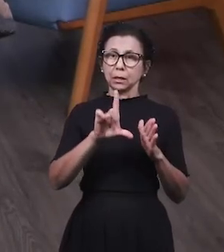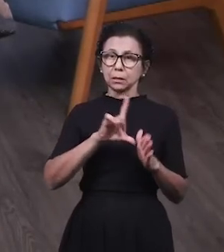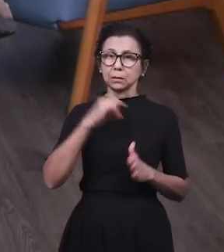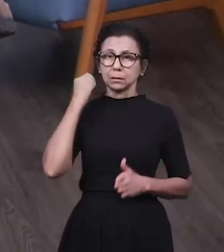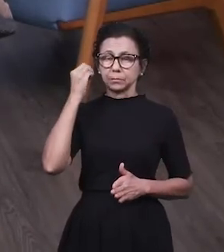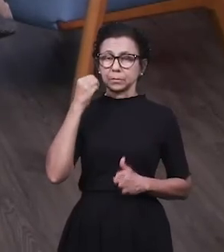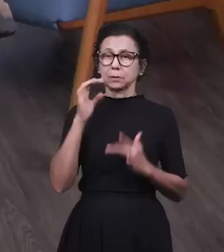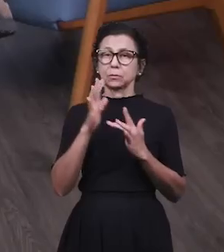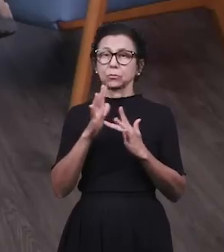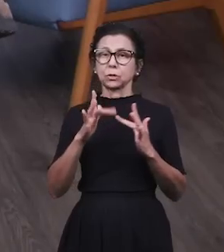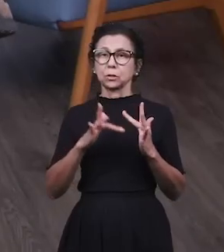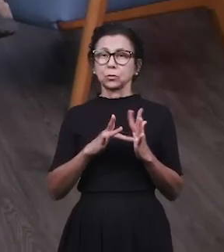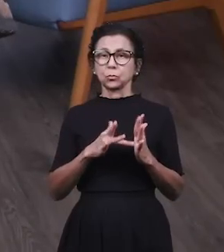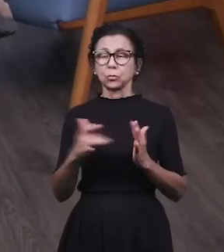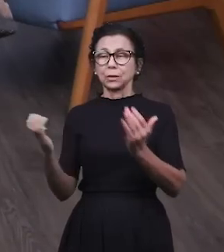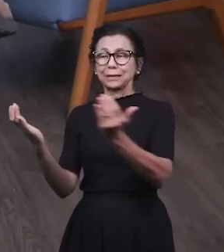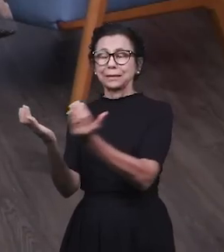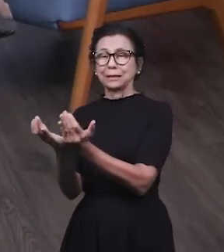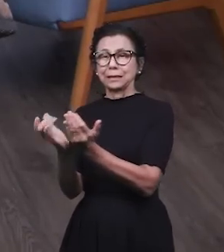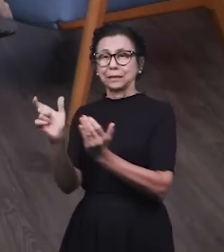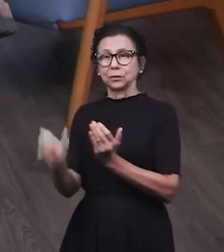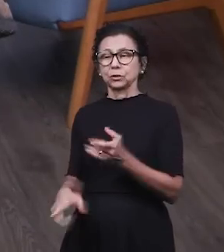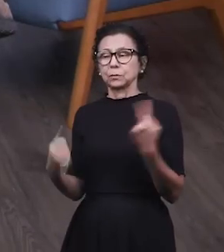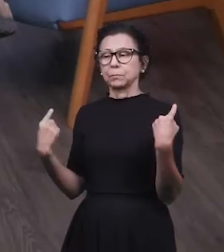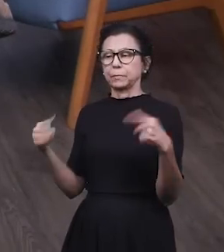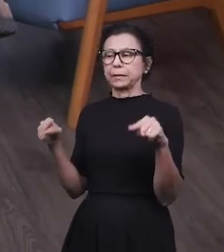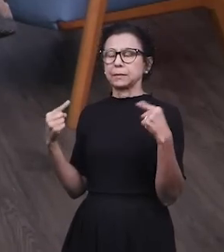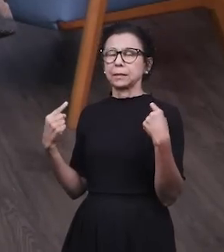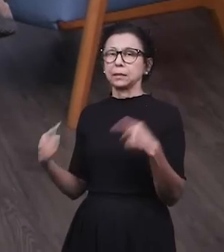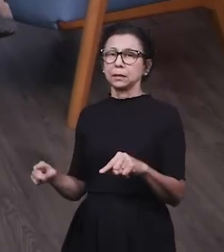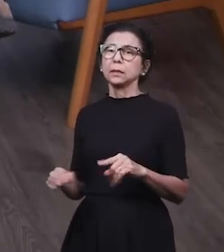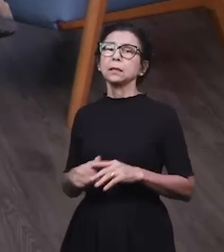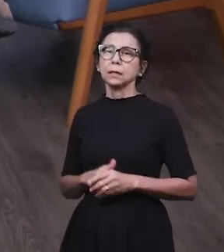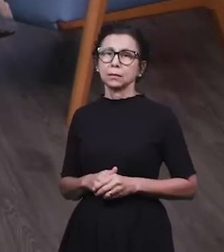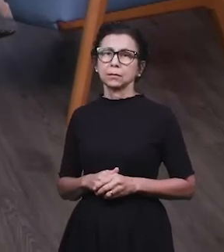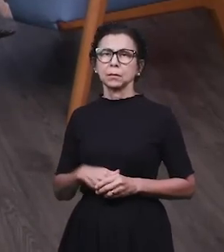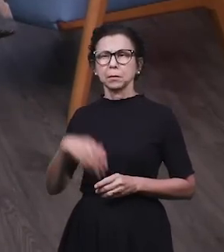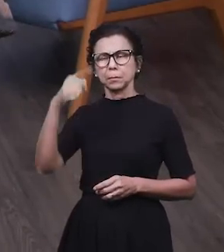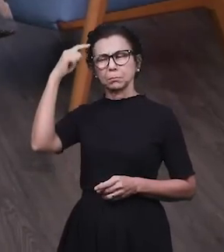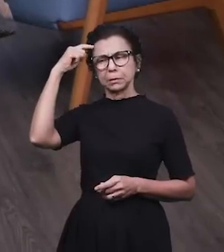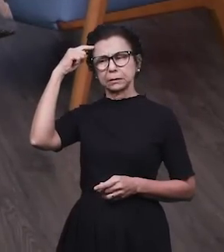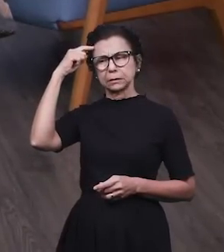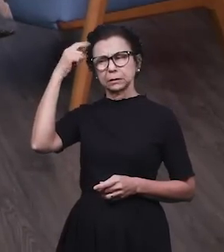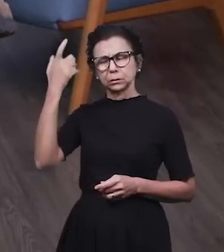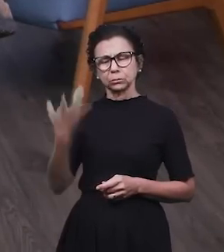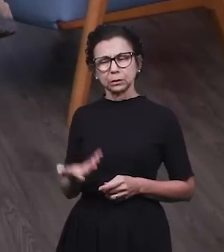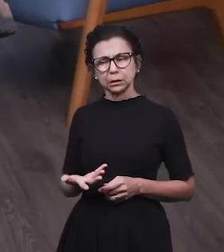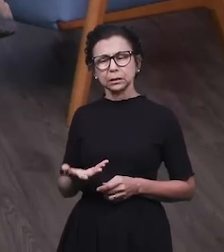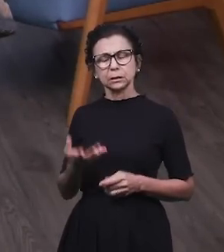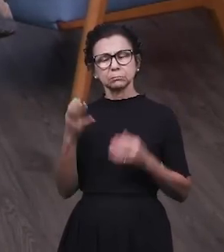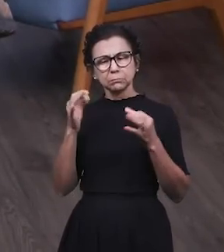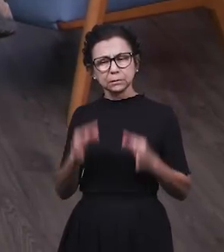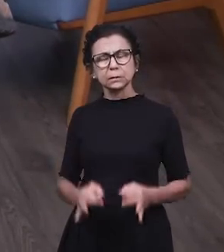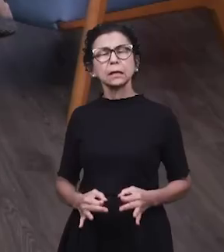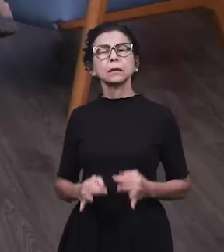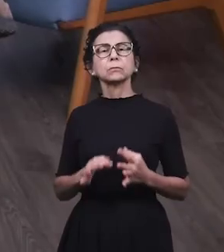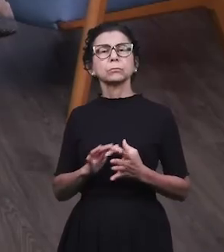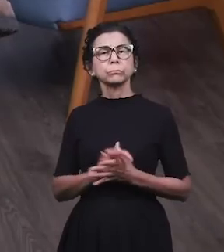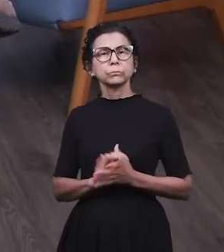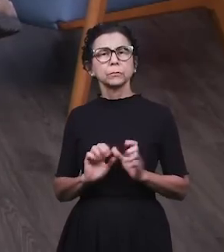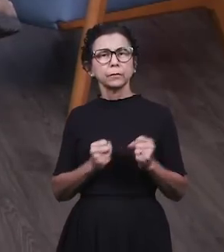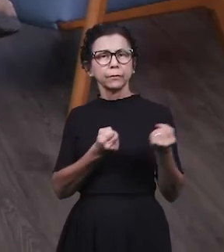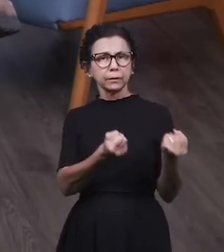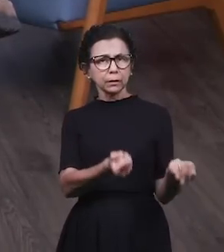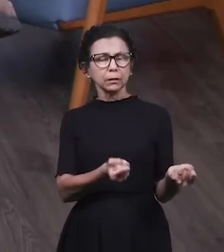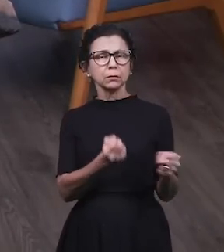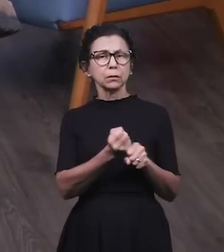dele. Mas, na verdade, ele se opunha ao Senhor Jesus. E é o apóstolo